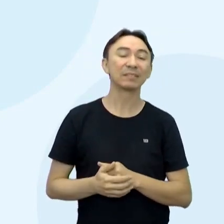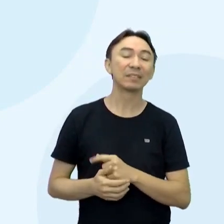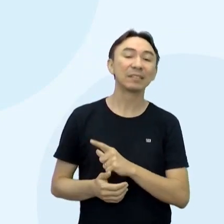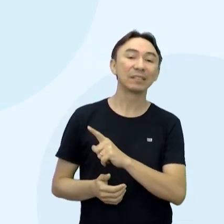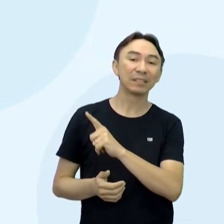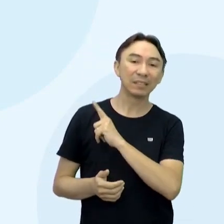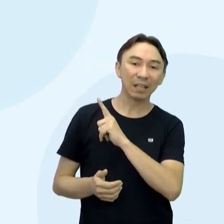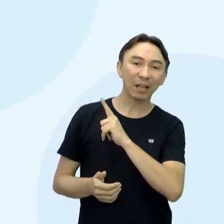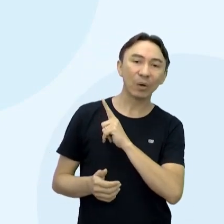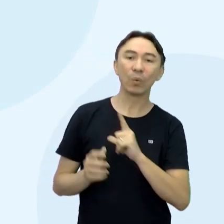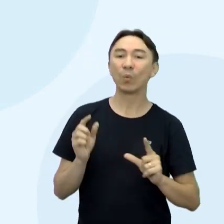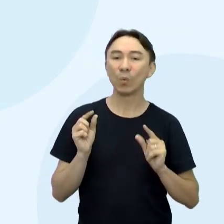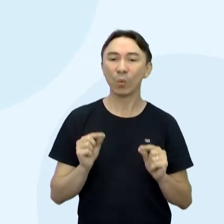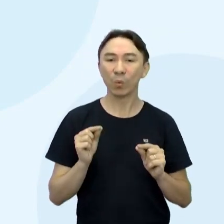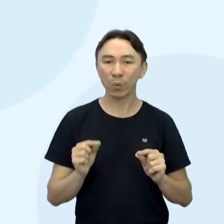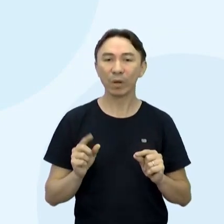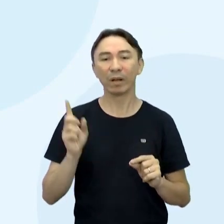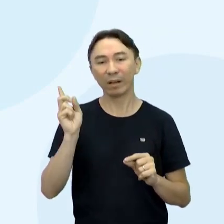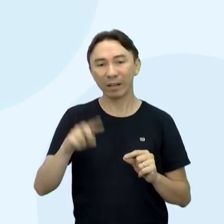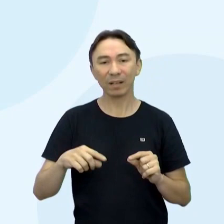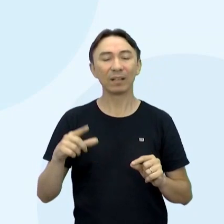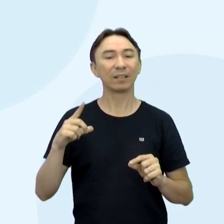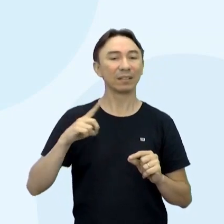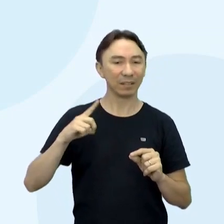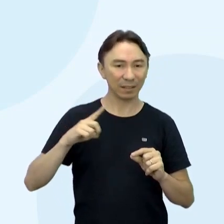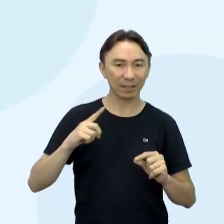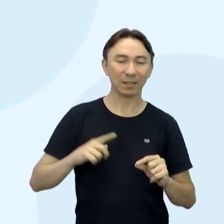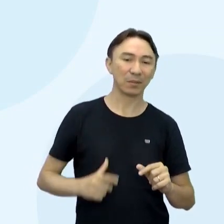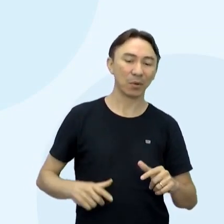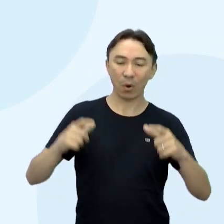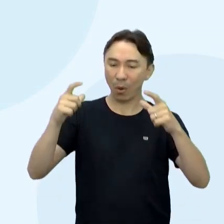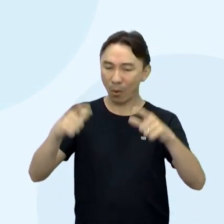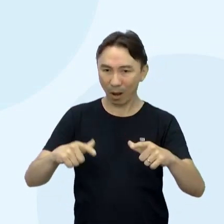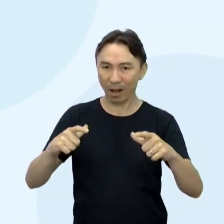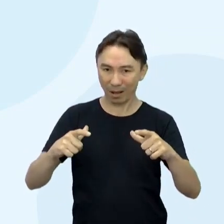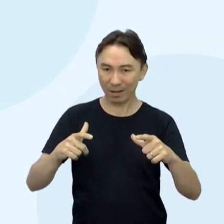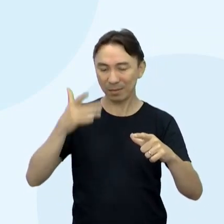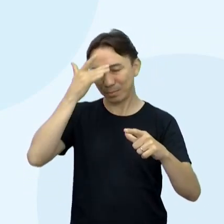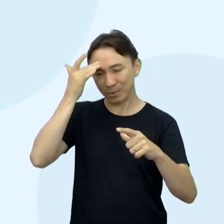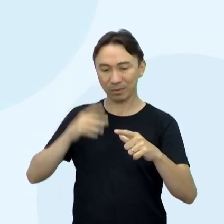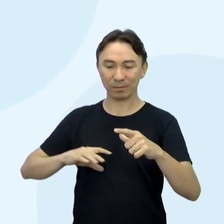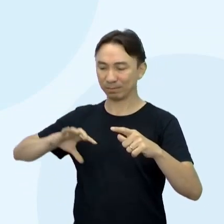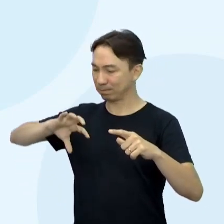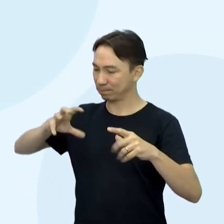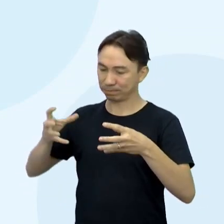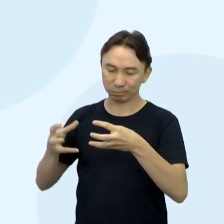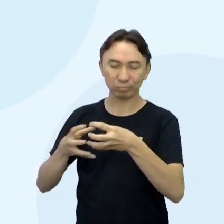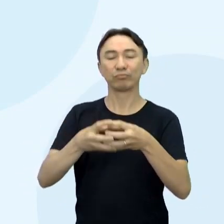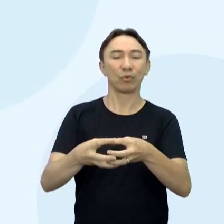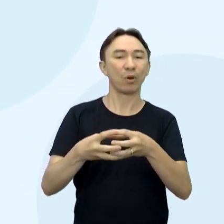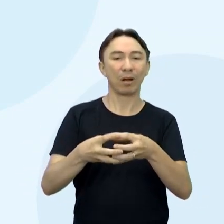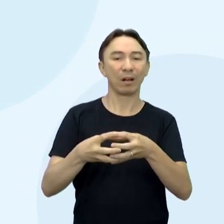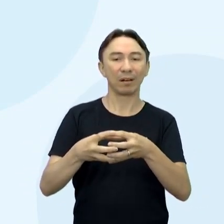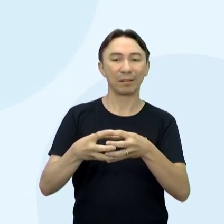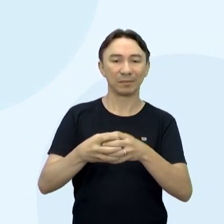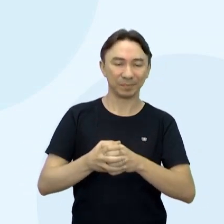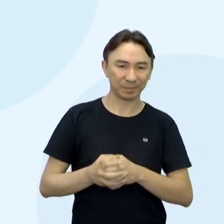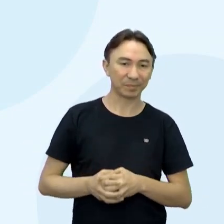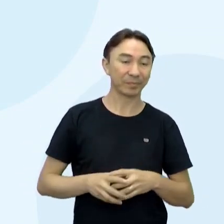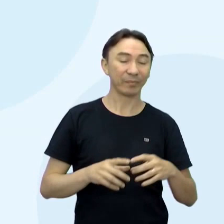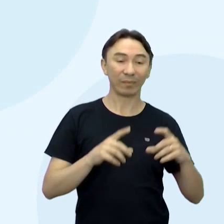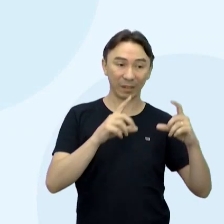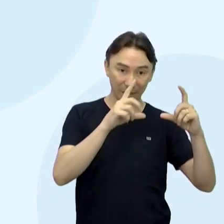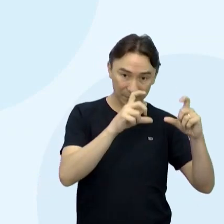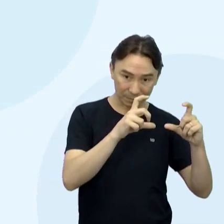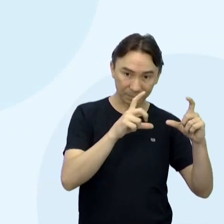se integrando à paisagem local. O que acontece é que esses dois tipos